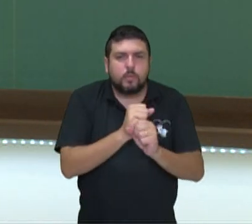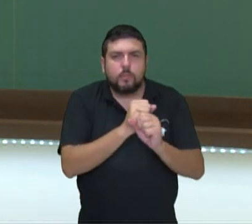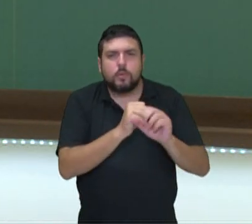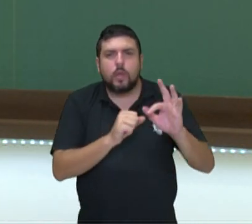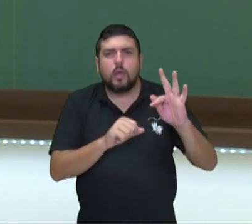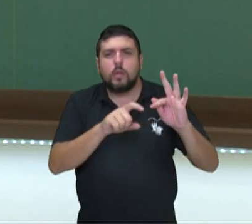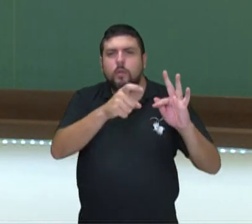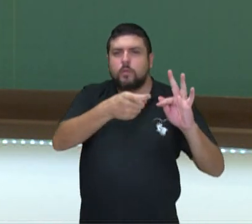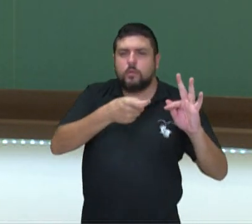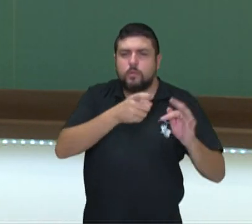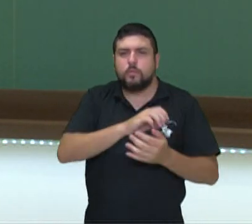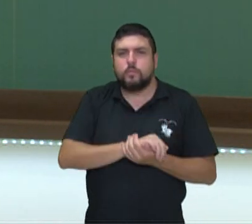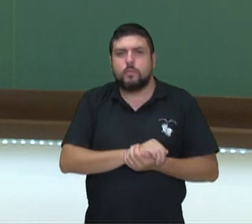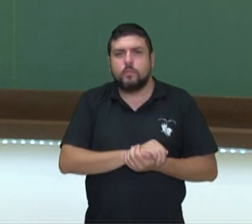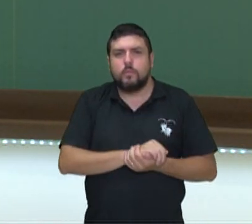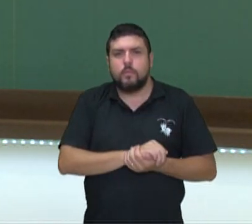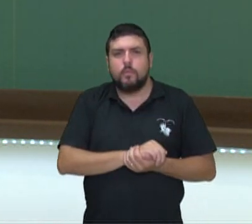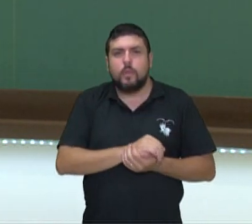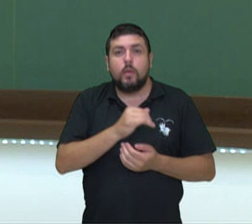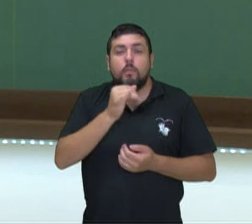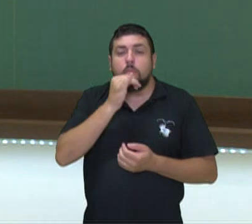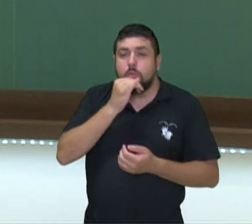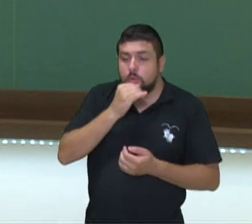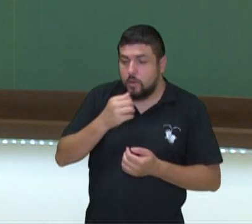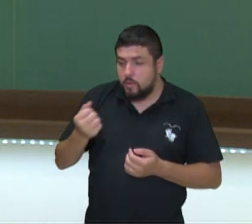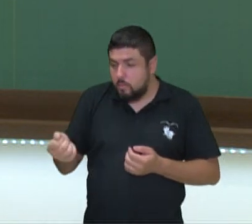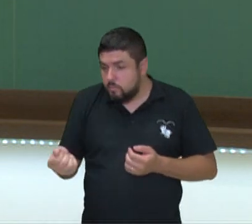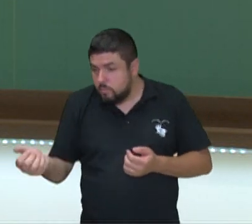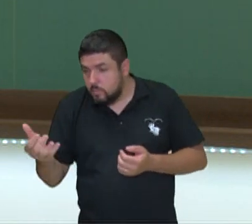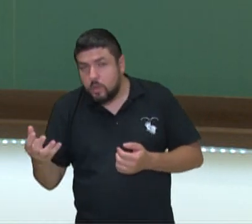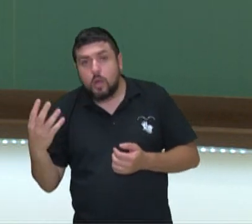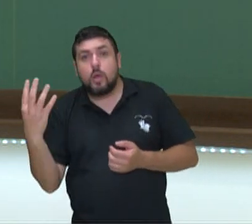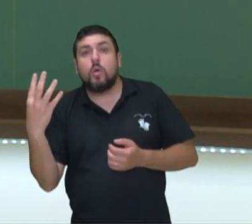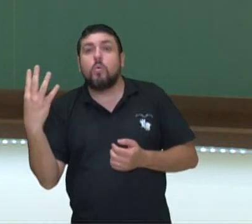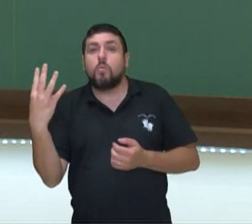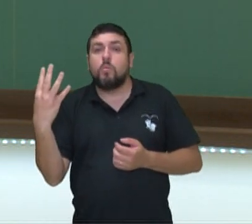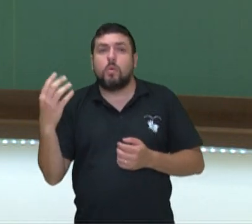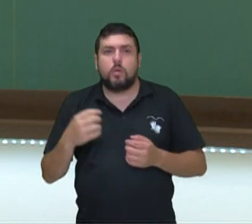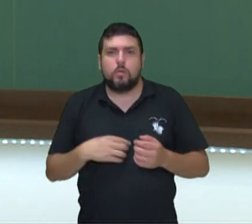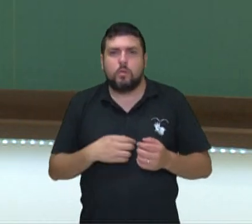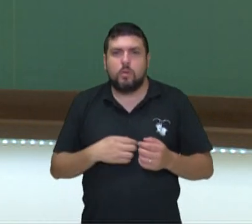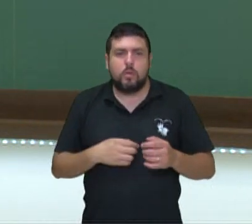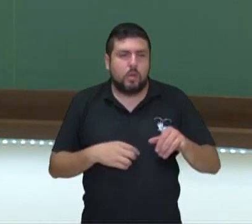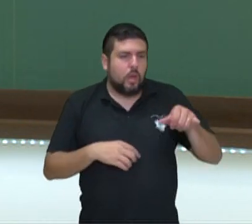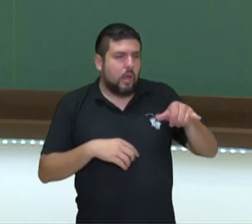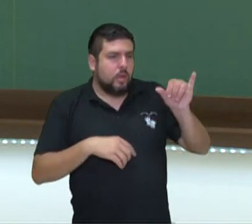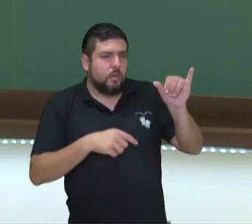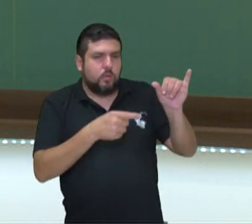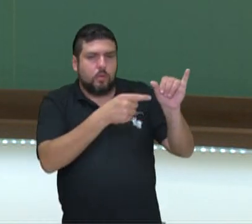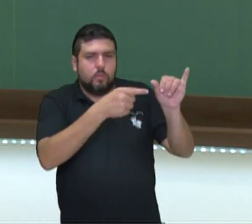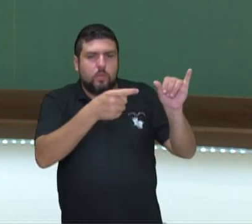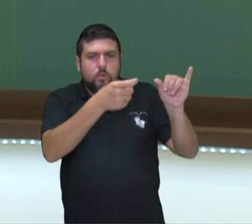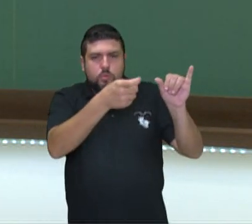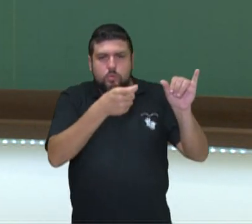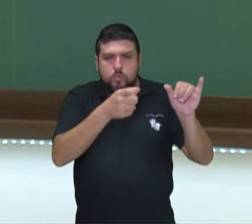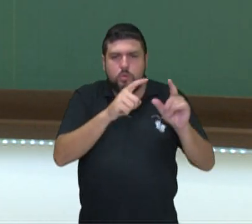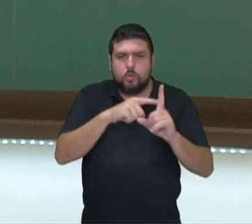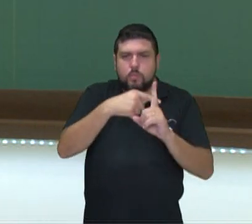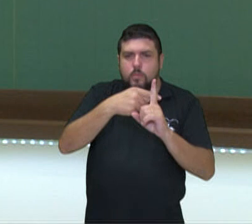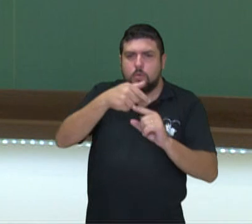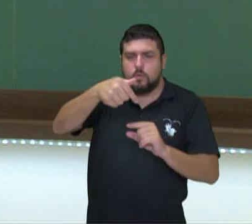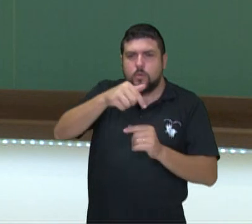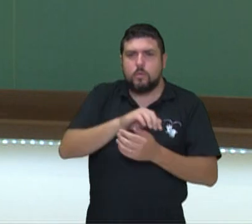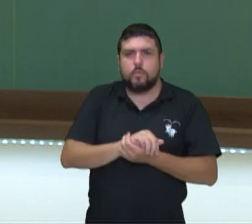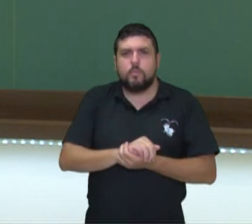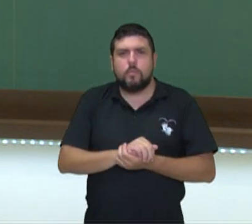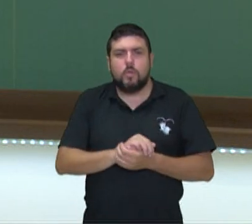informações. O valor do dado, por exemplo, foi 4 e a função que eu sorteei foi essa aqui, ó, y igual a menos x mais 7. 4